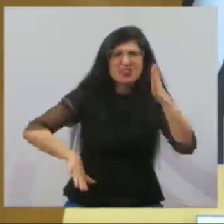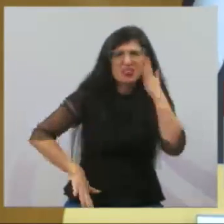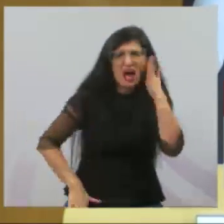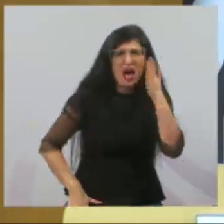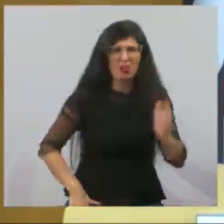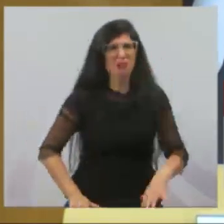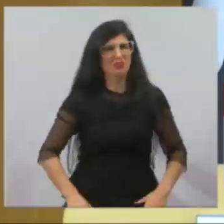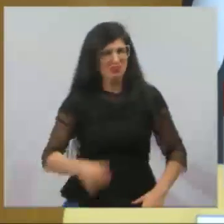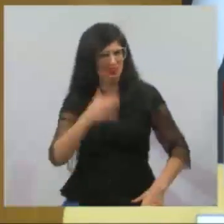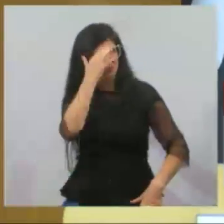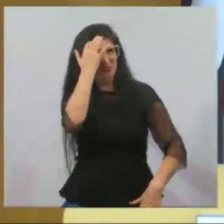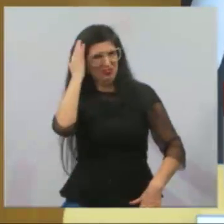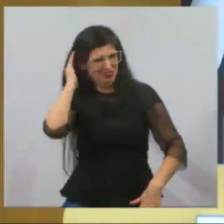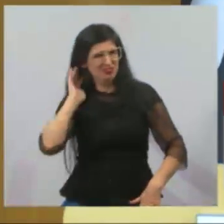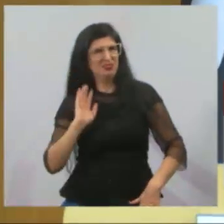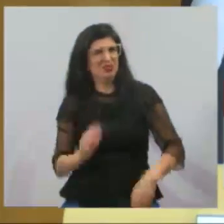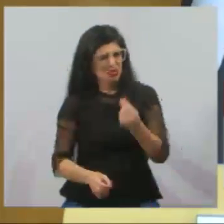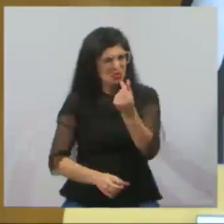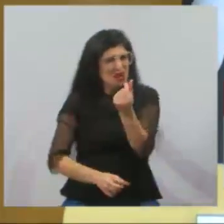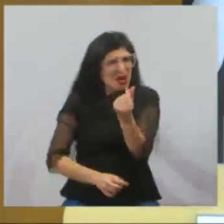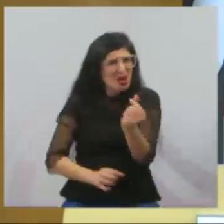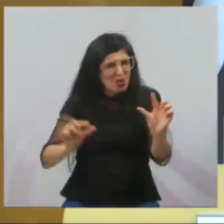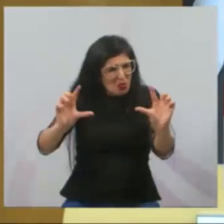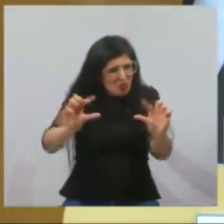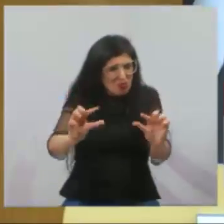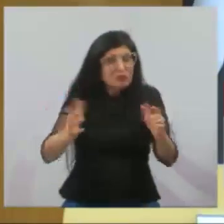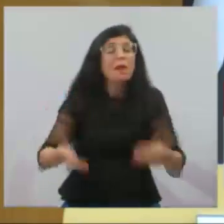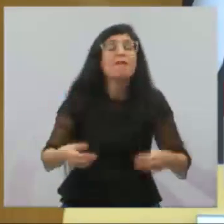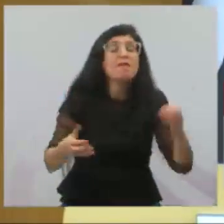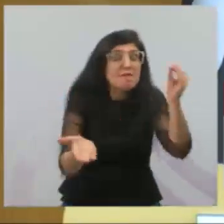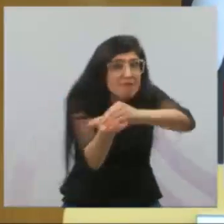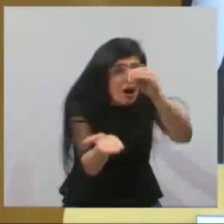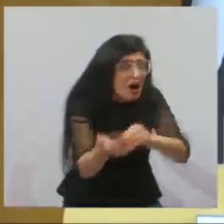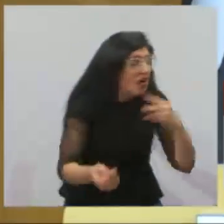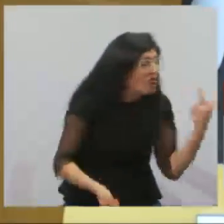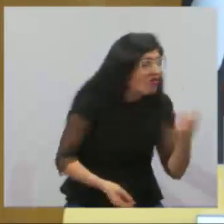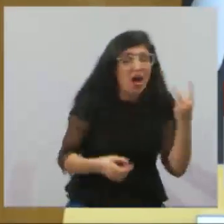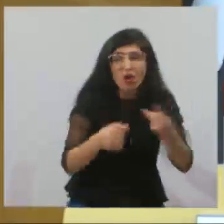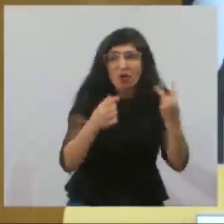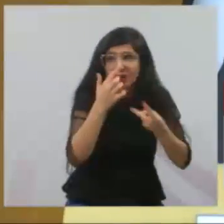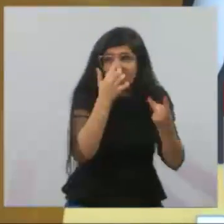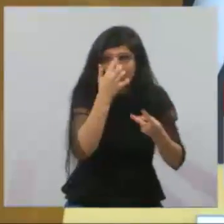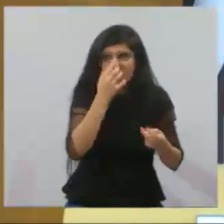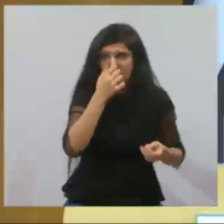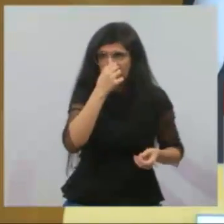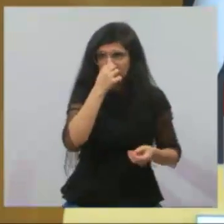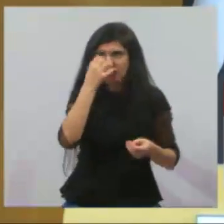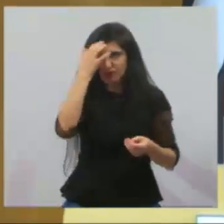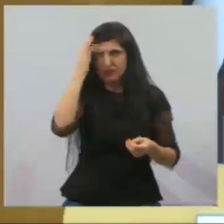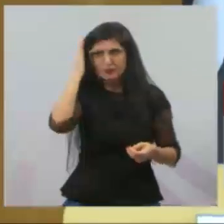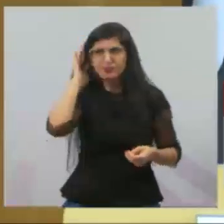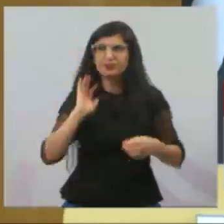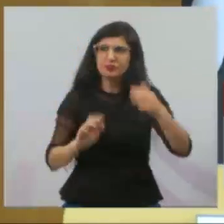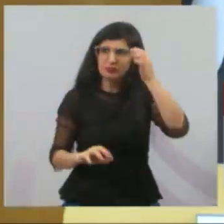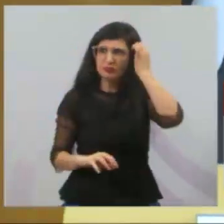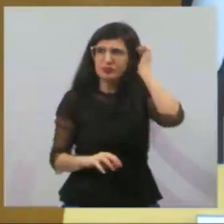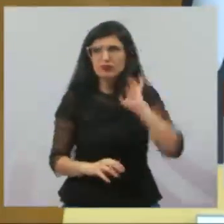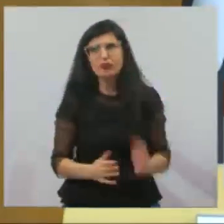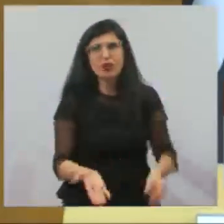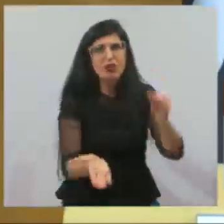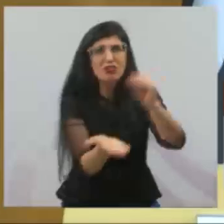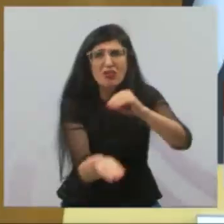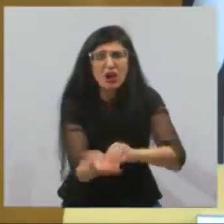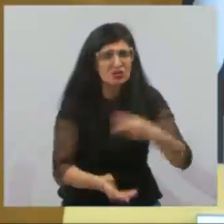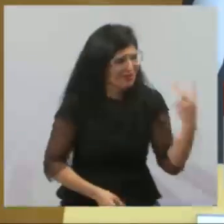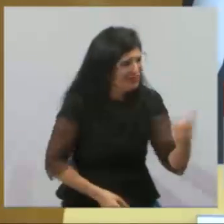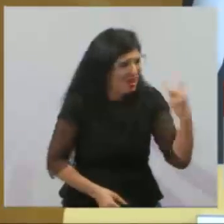E quando eu falei na outra sessão que está faltando valorização, eu não falei que não teve valorização do servidor. Está faltando